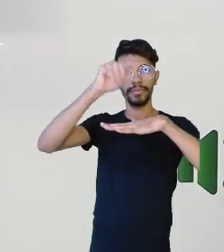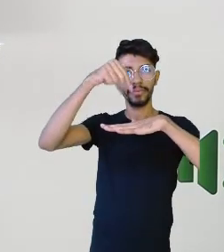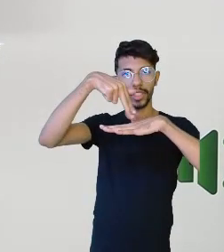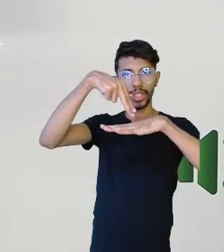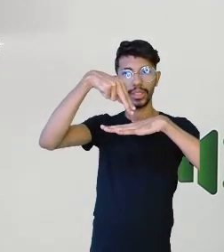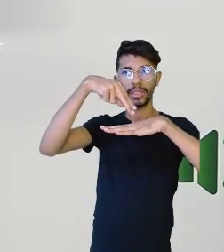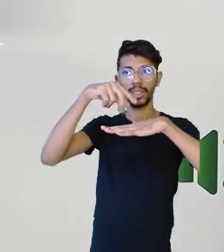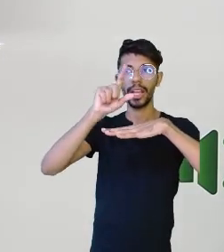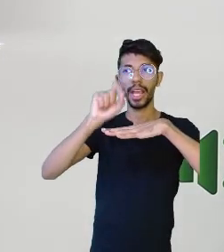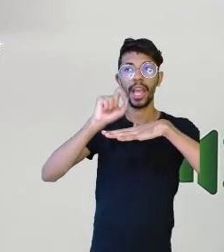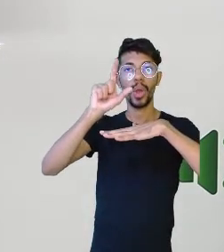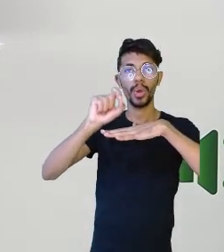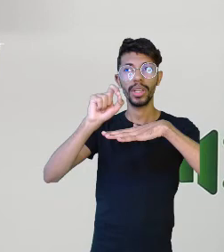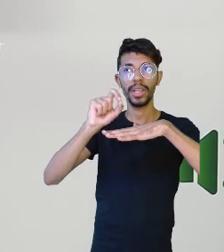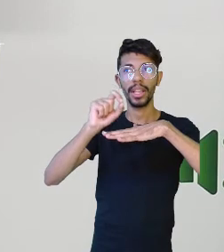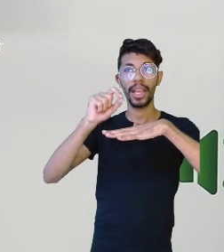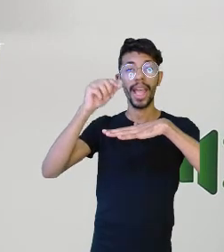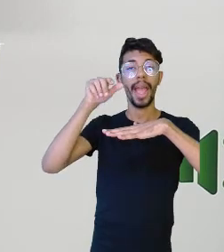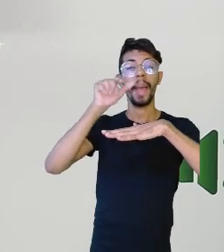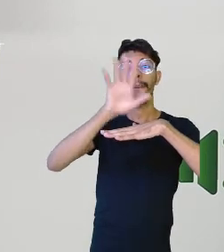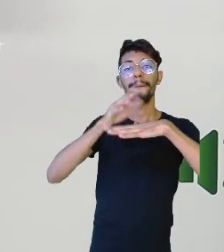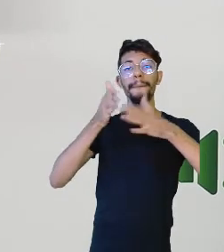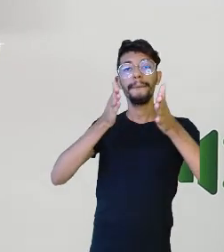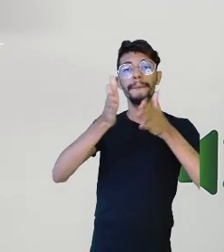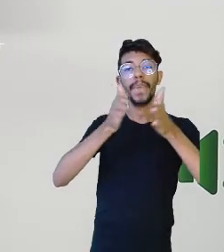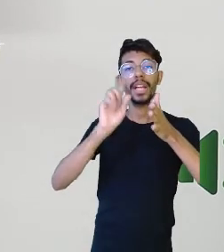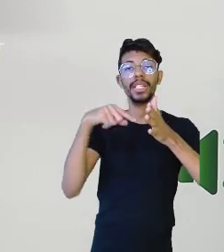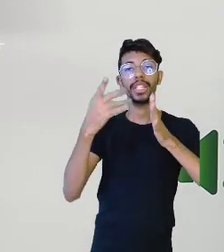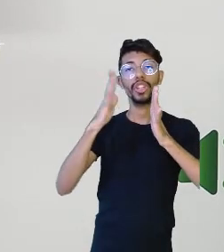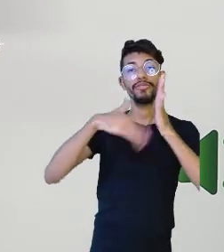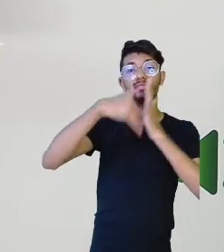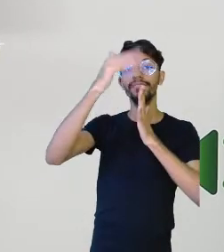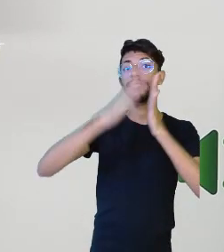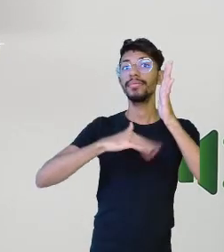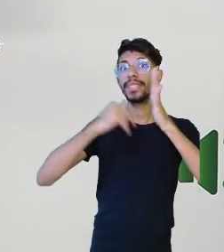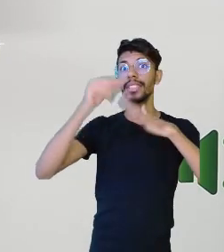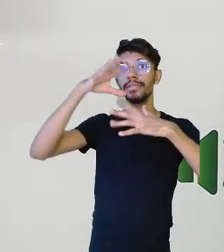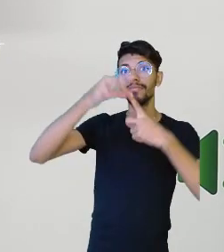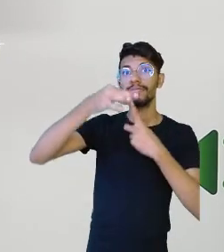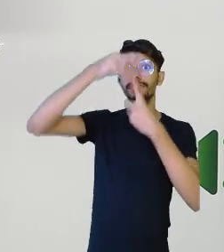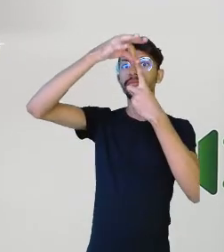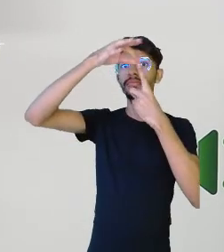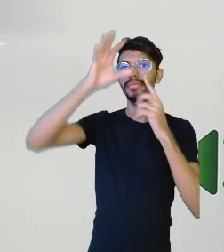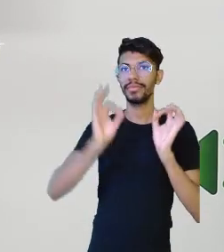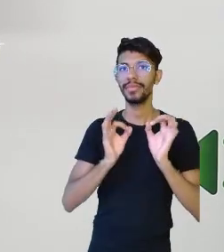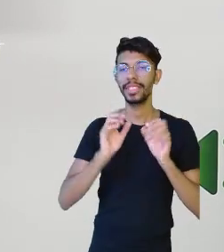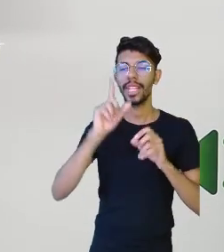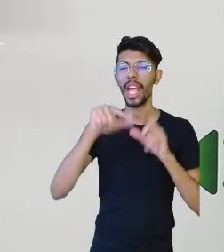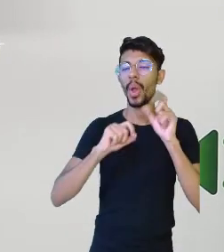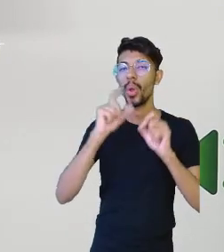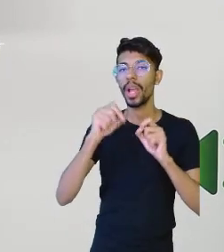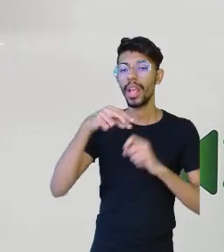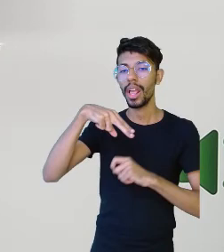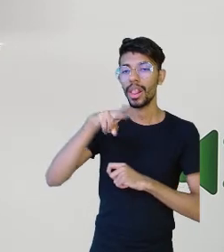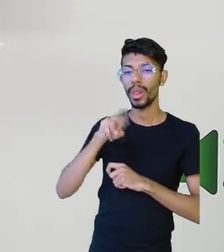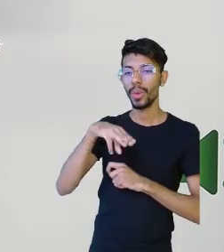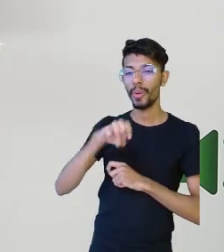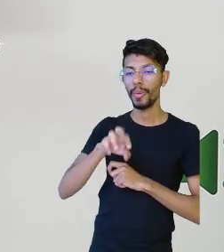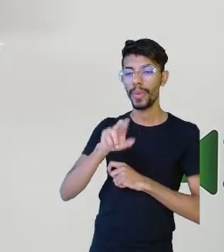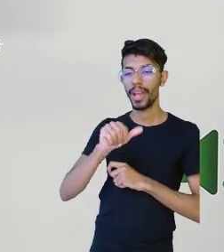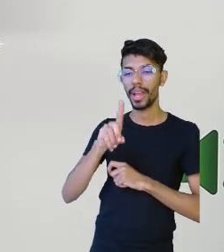minha parte destacada, é o que eu pintei aqui, é o meu numerador. O